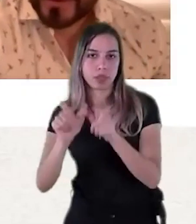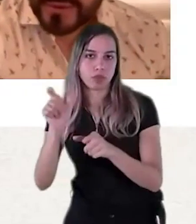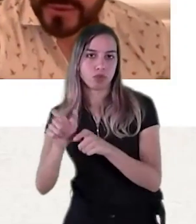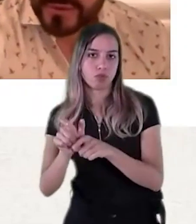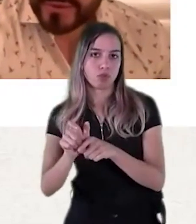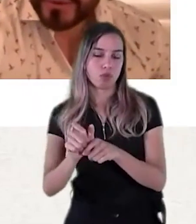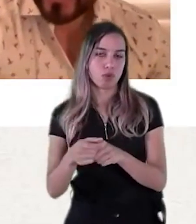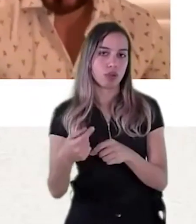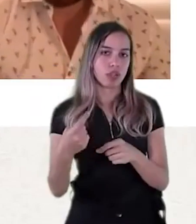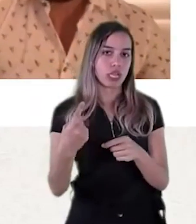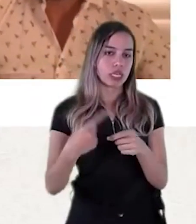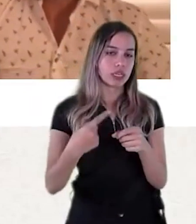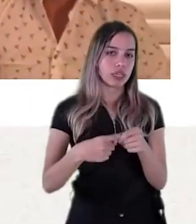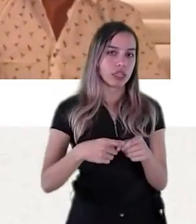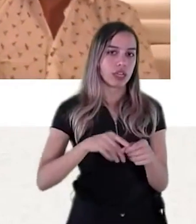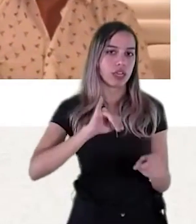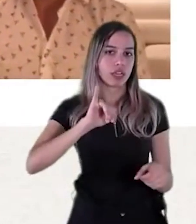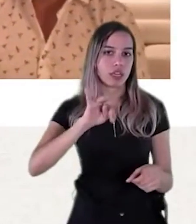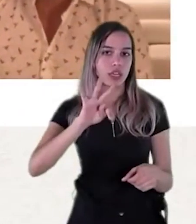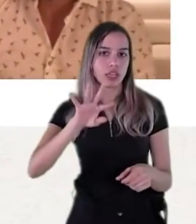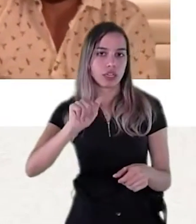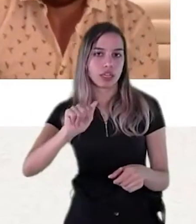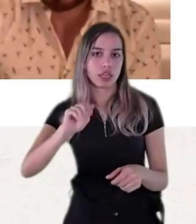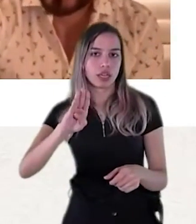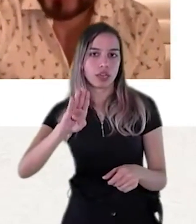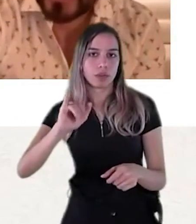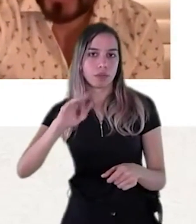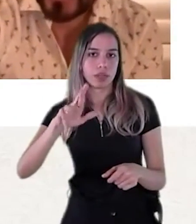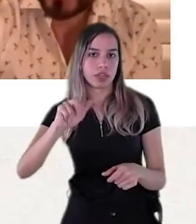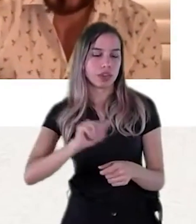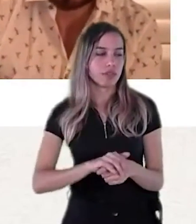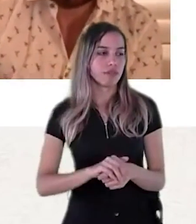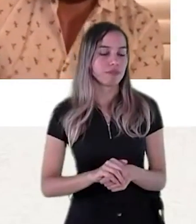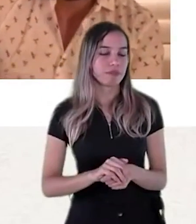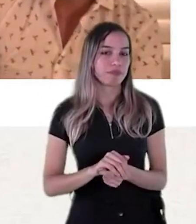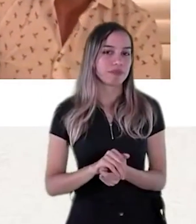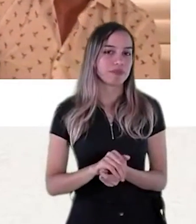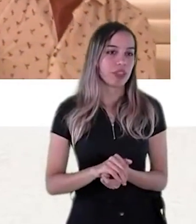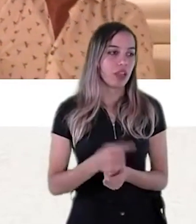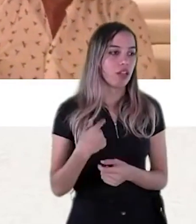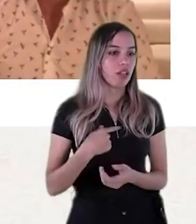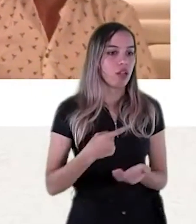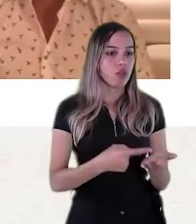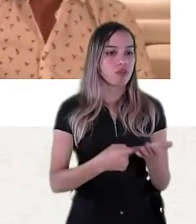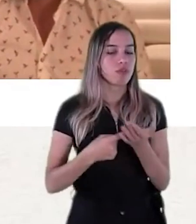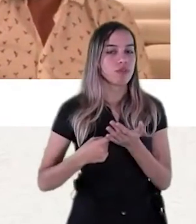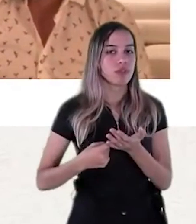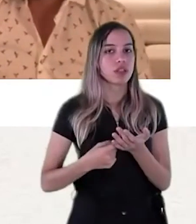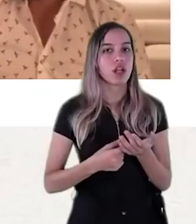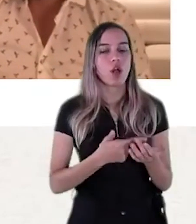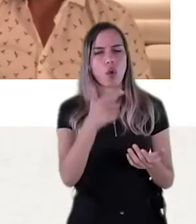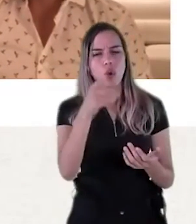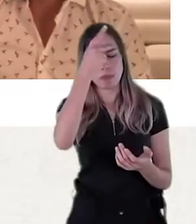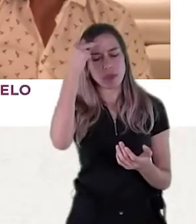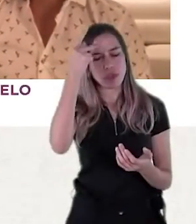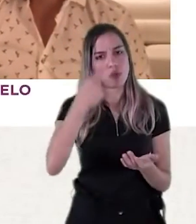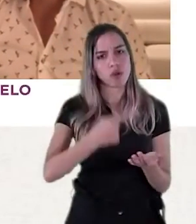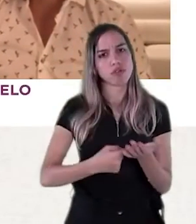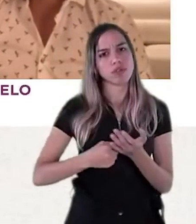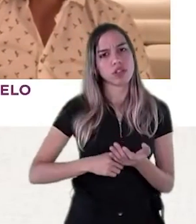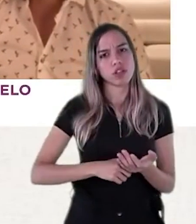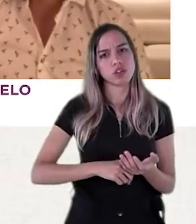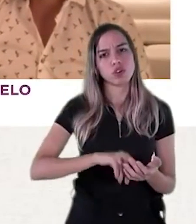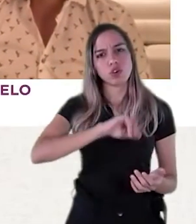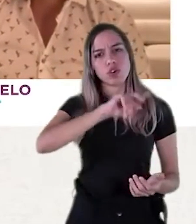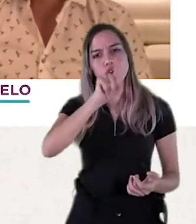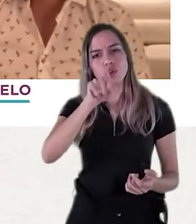no nosso primeiro convidado do mês passado, que foi o Zuenir Ventura. Então fica essa dedicatória